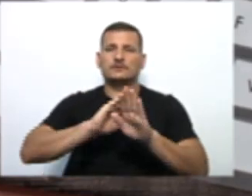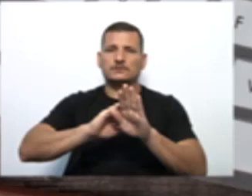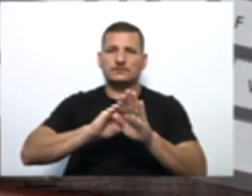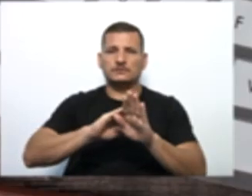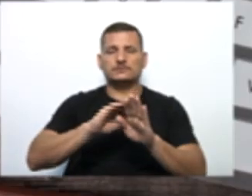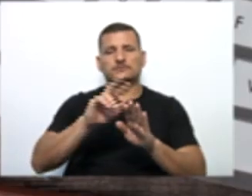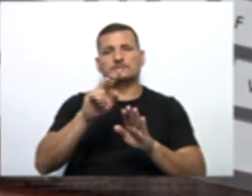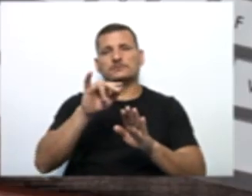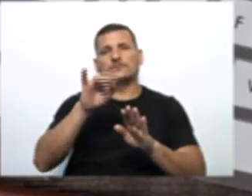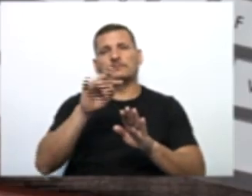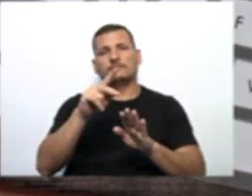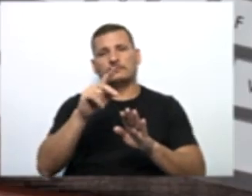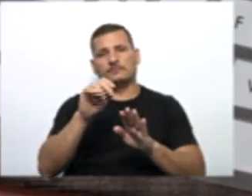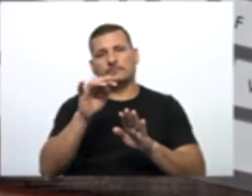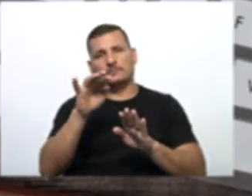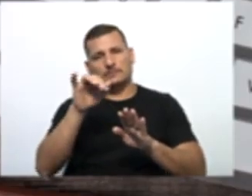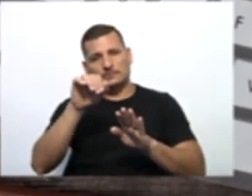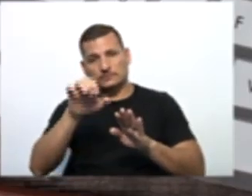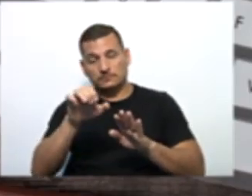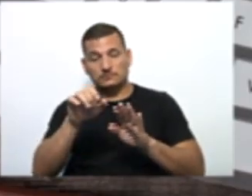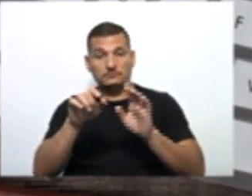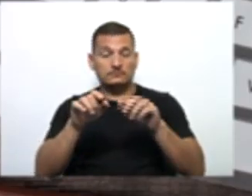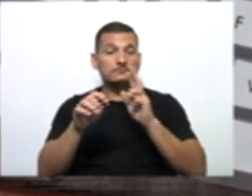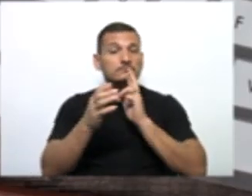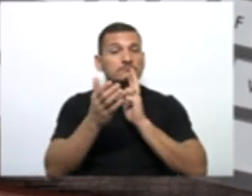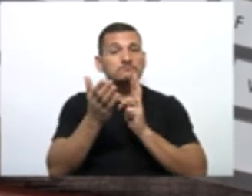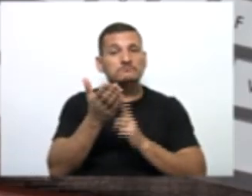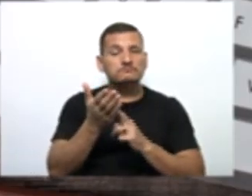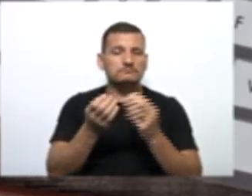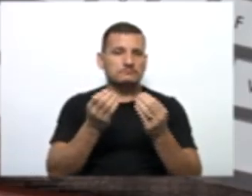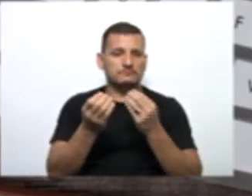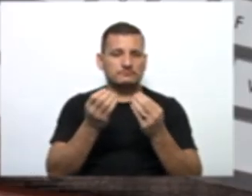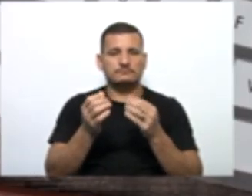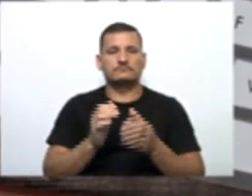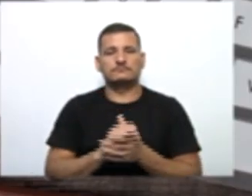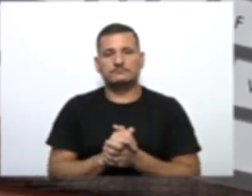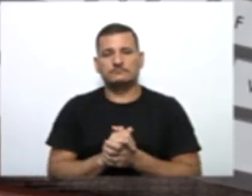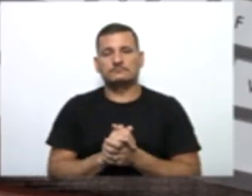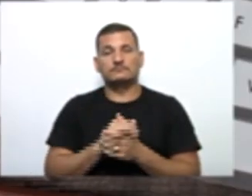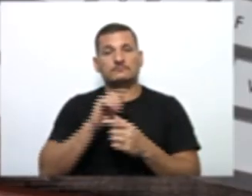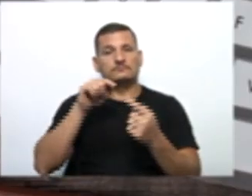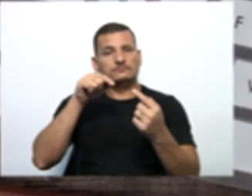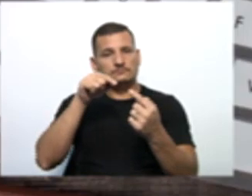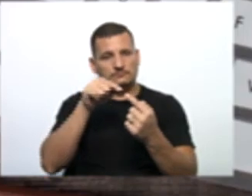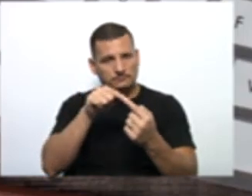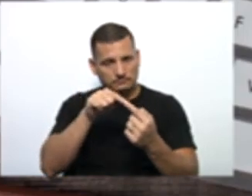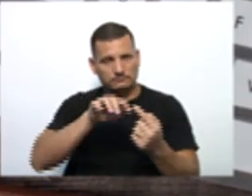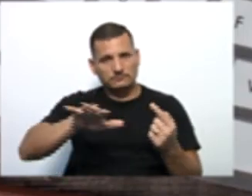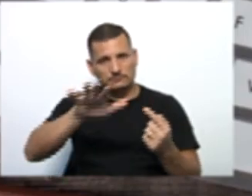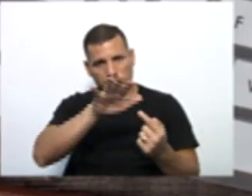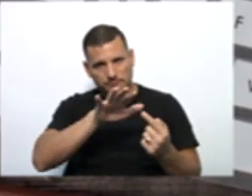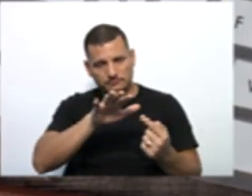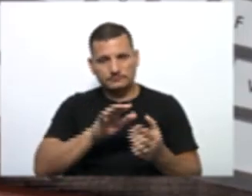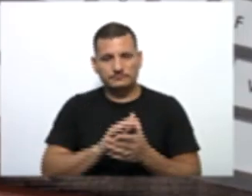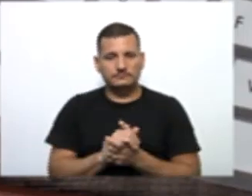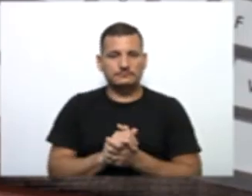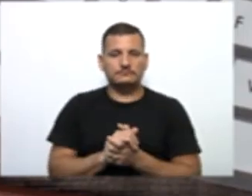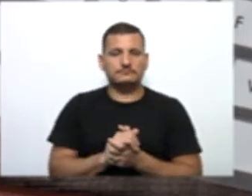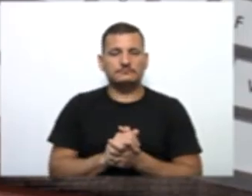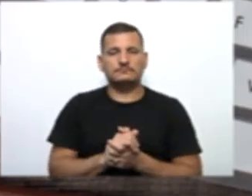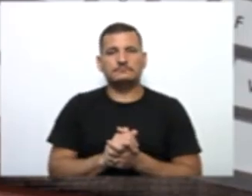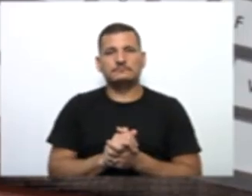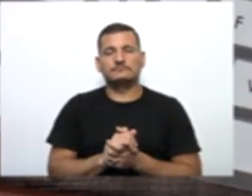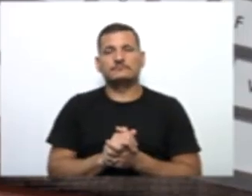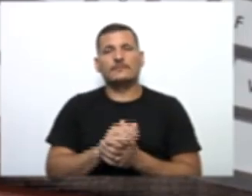possível resposta ao problema estabelecido a qual desejamos chegar. Objetivo geral. É o fim que